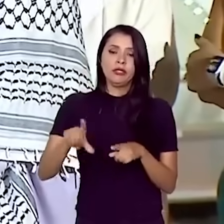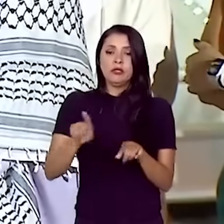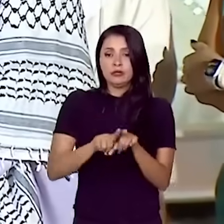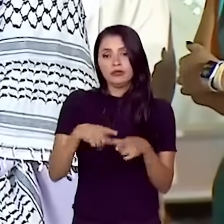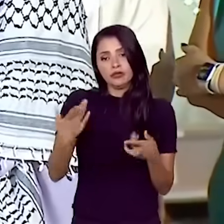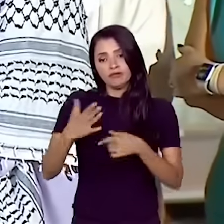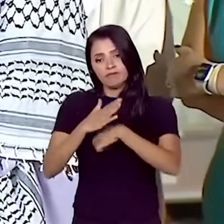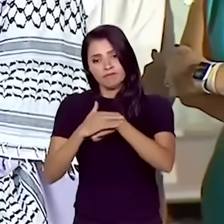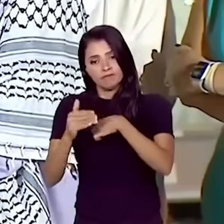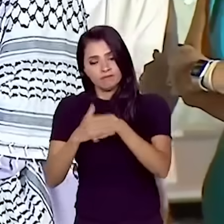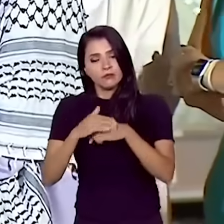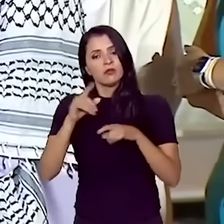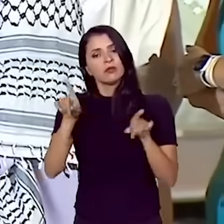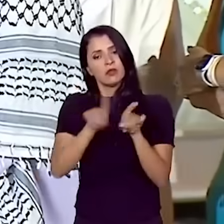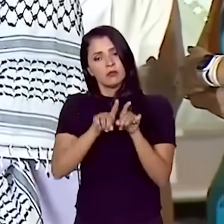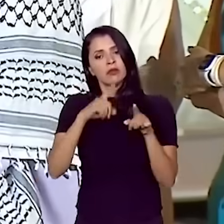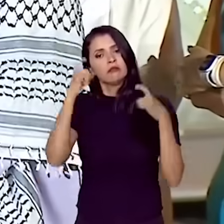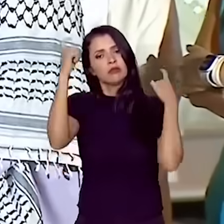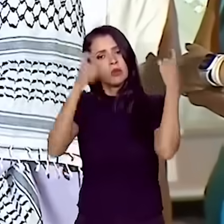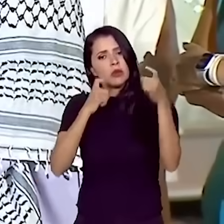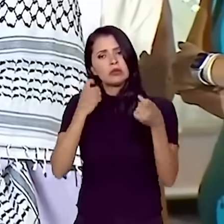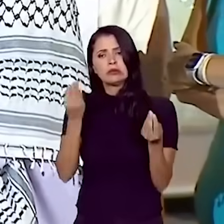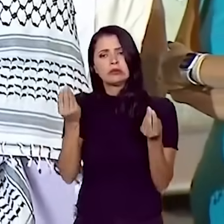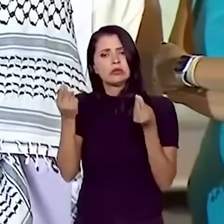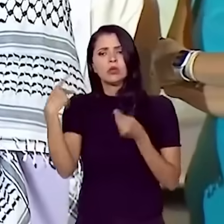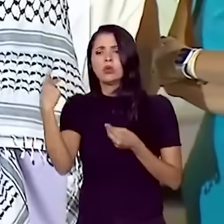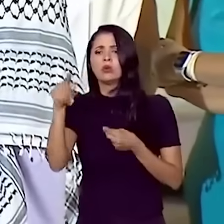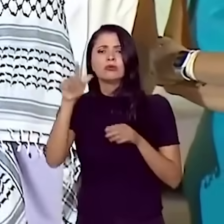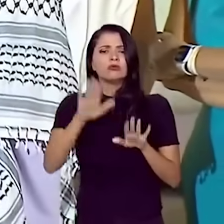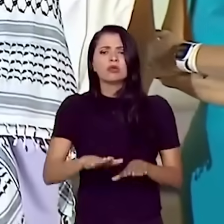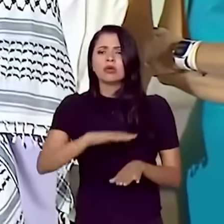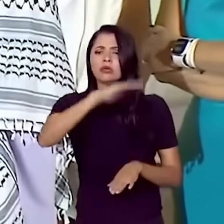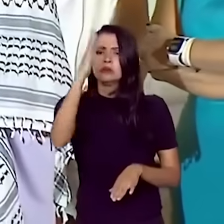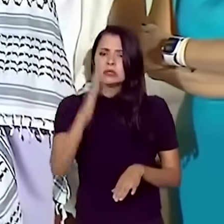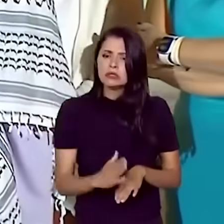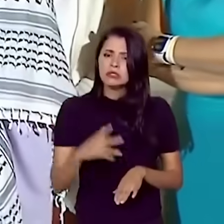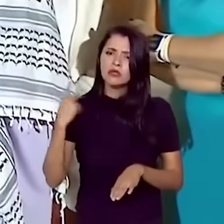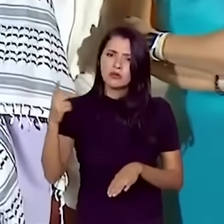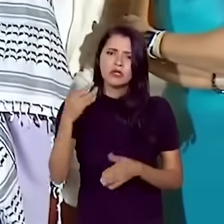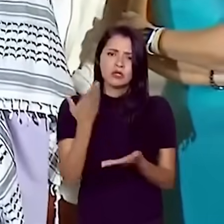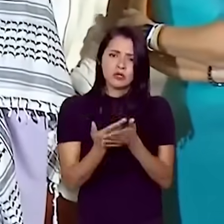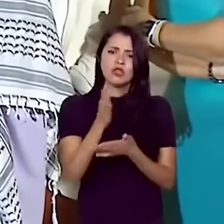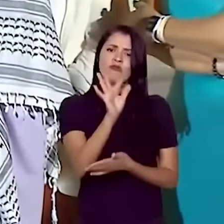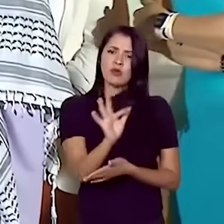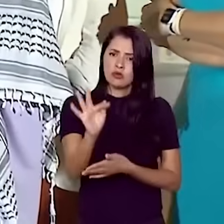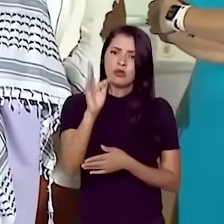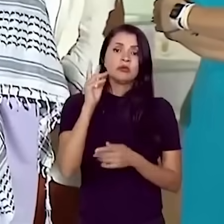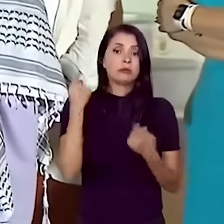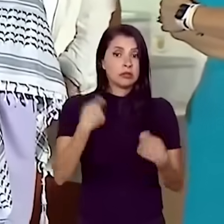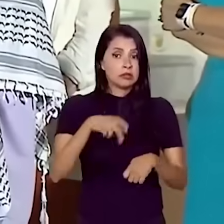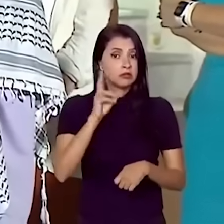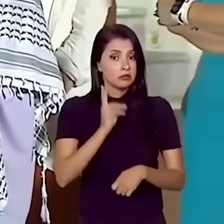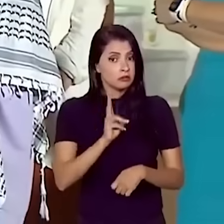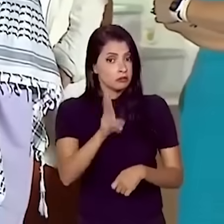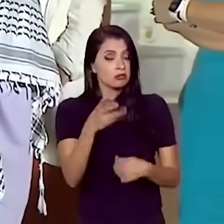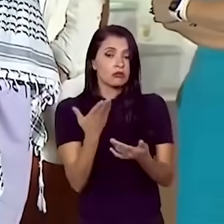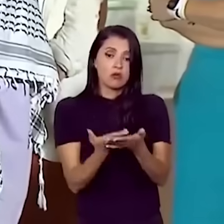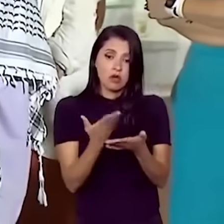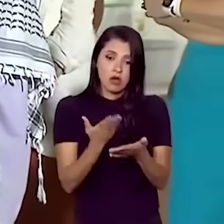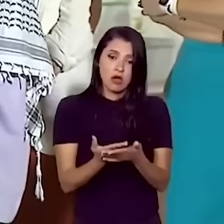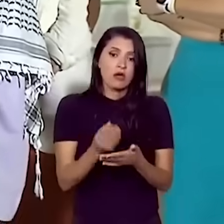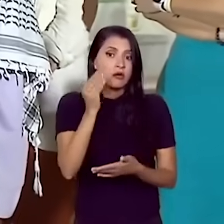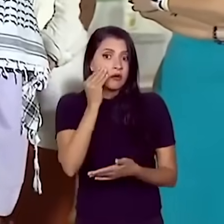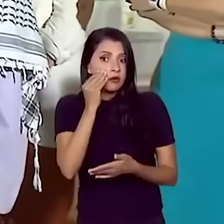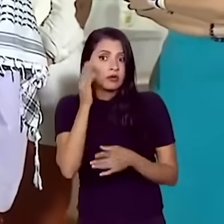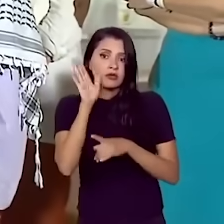também ter a preocupação de ver como é que vocês vão ficar no Brasil. Você está fazendo faculdade, é preciso continuar estudando. Nós vamos